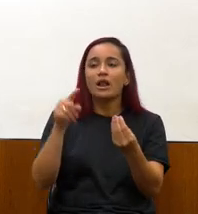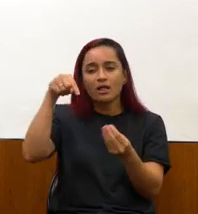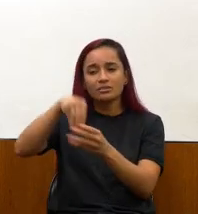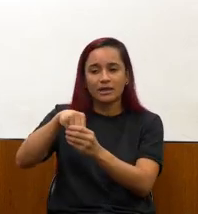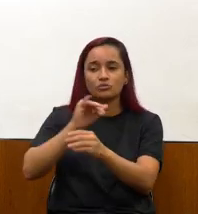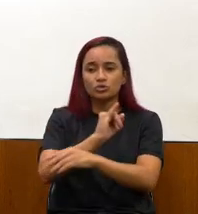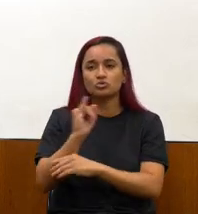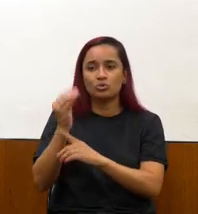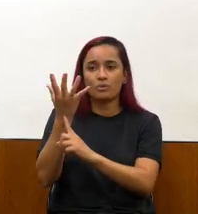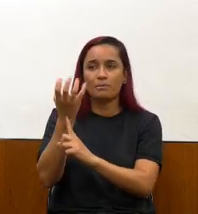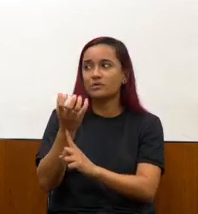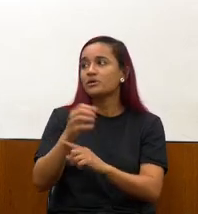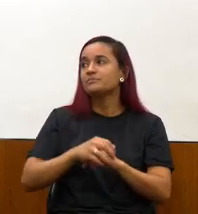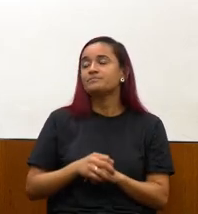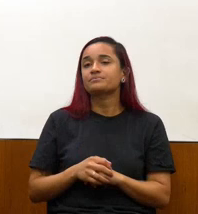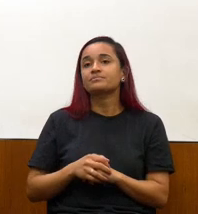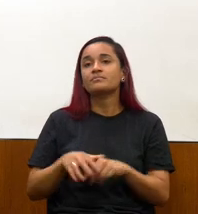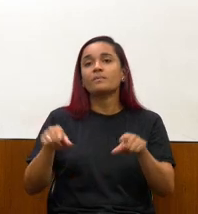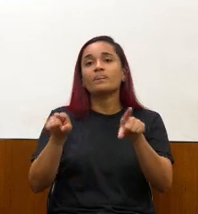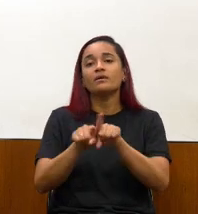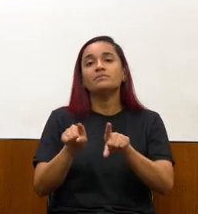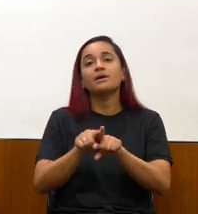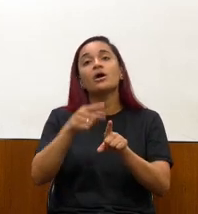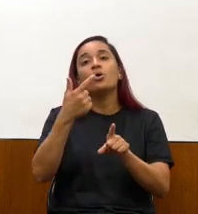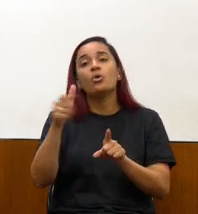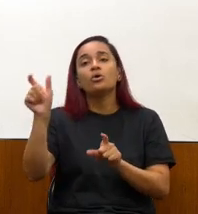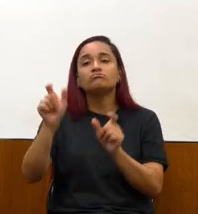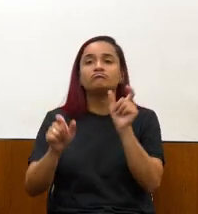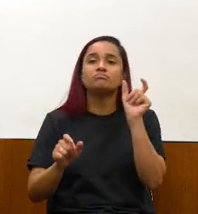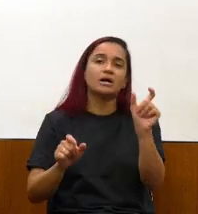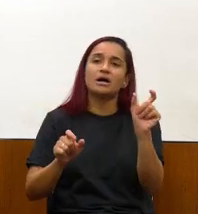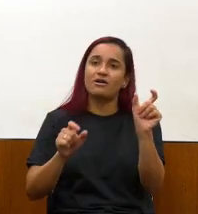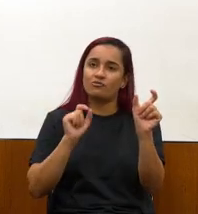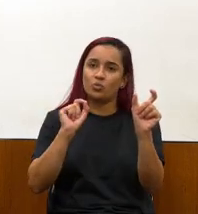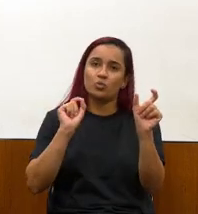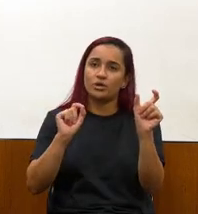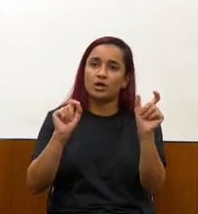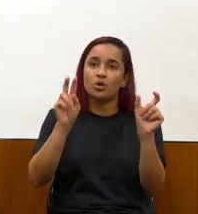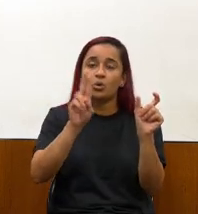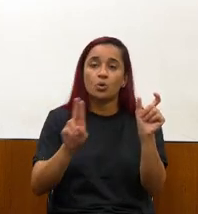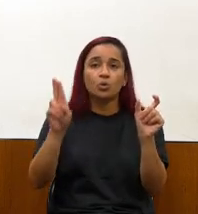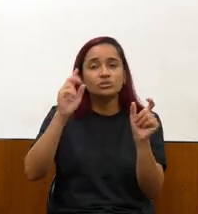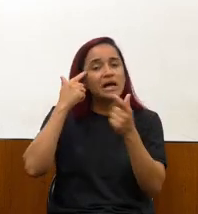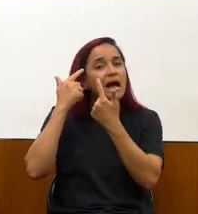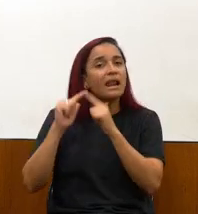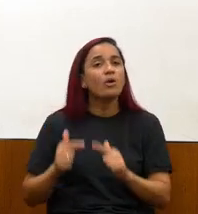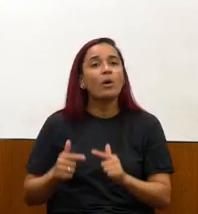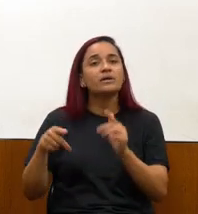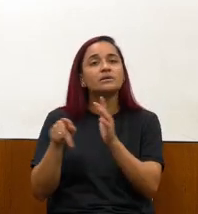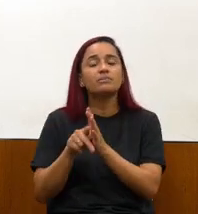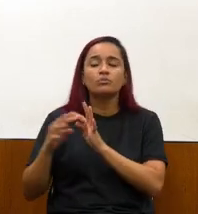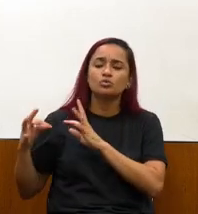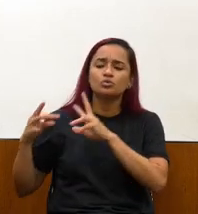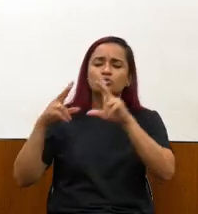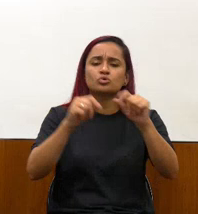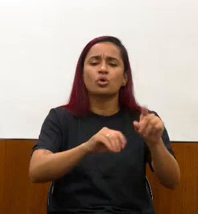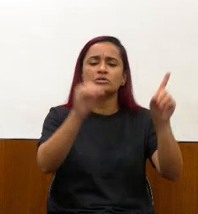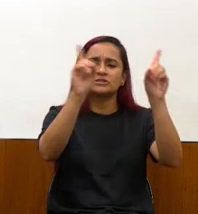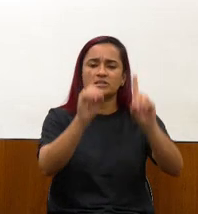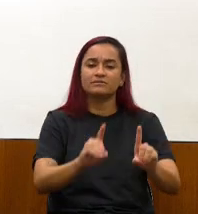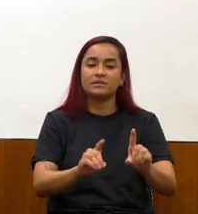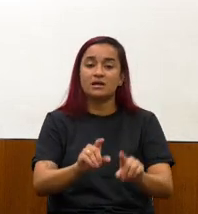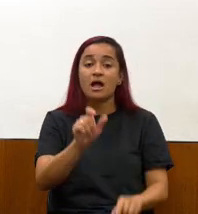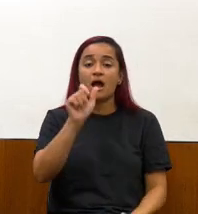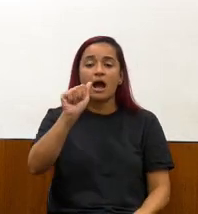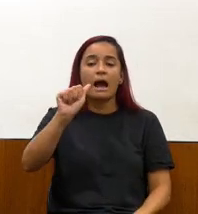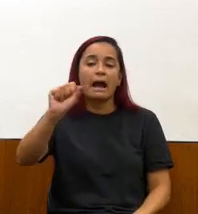termo também, que a gente, para atualizar a nossa linguagem, que é utilizar sempre linguagem que englobe todas as deficiências. São as